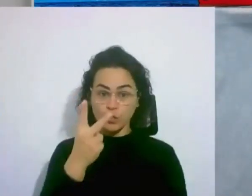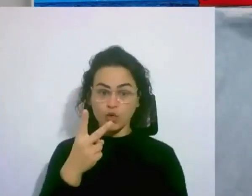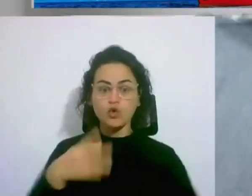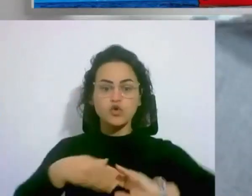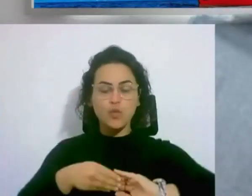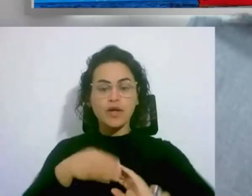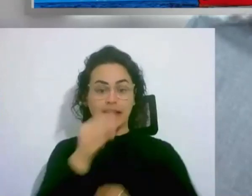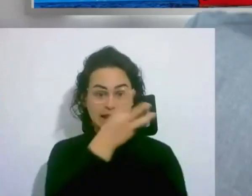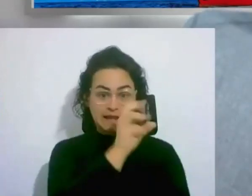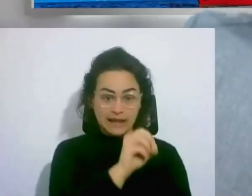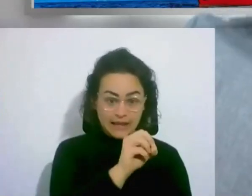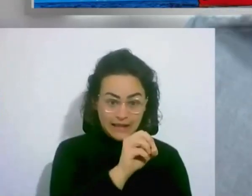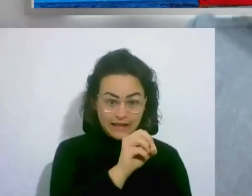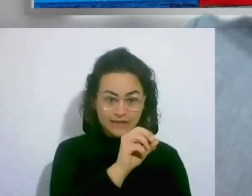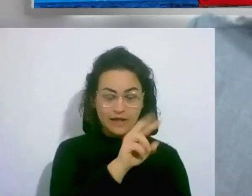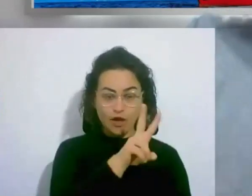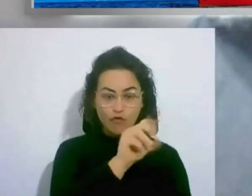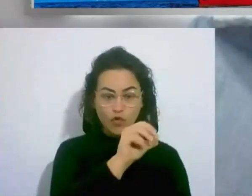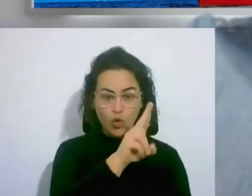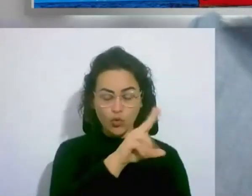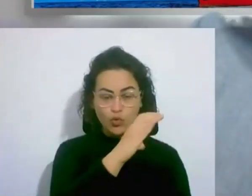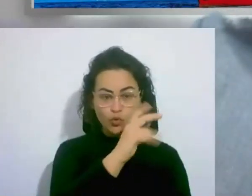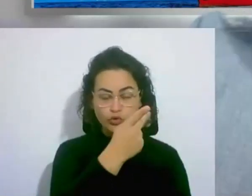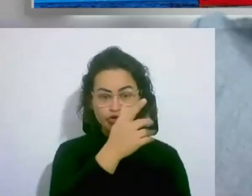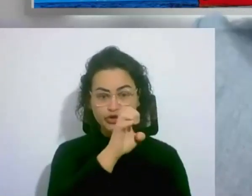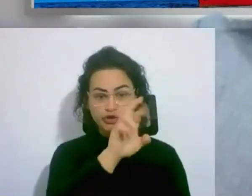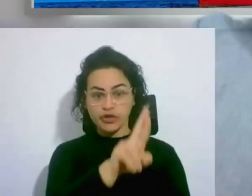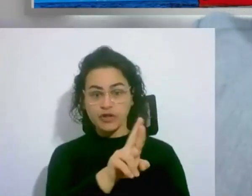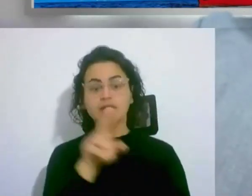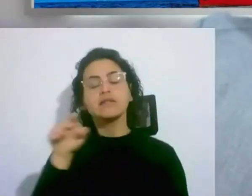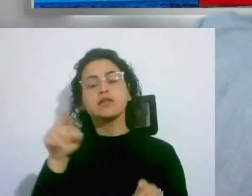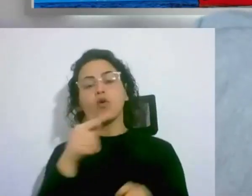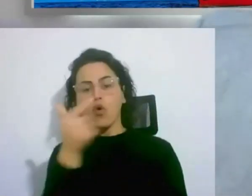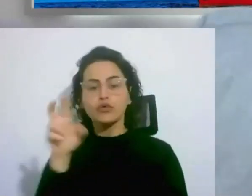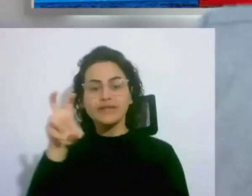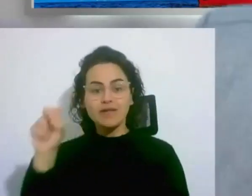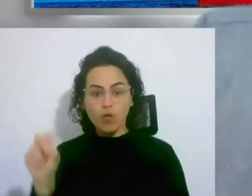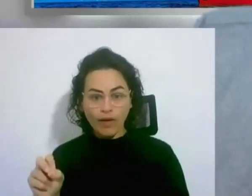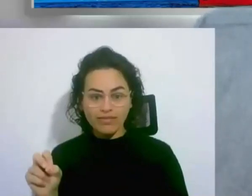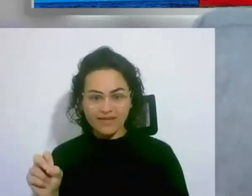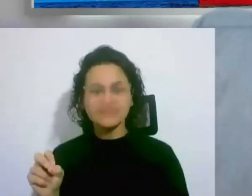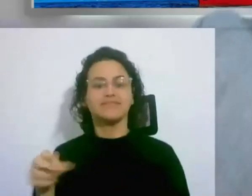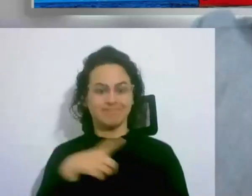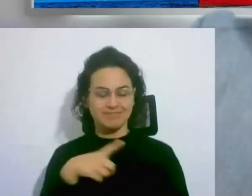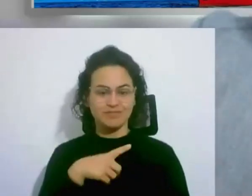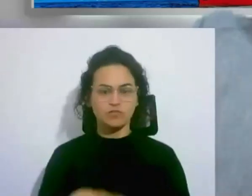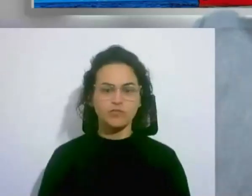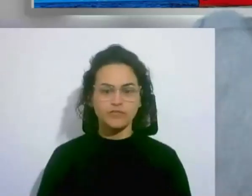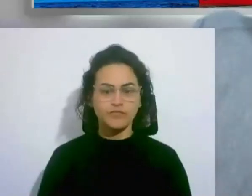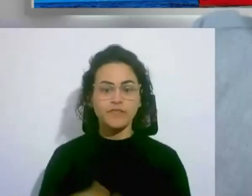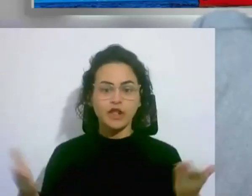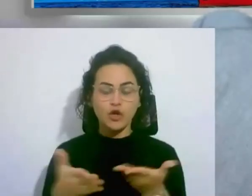30 vouchers e o outro levará 50 vouchers. Daqui a pouquinho. Porque agora é hora de falarmos sobre